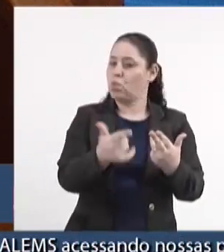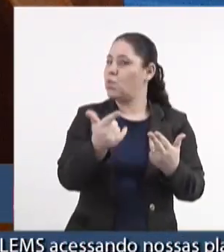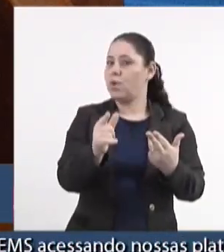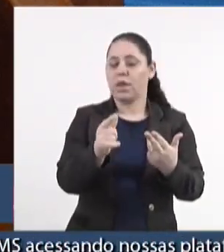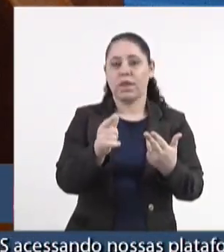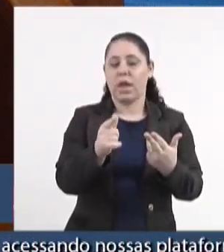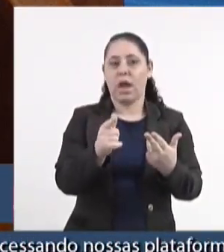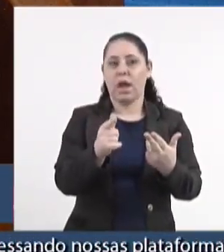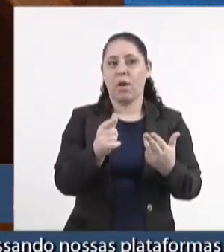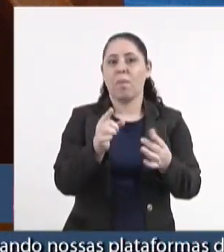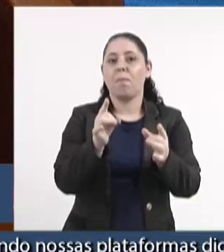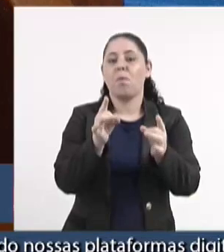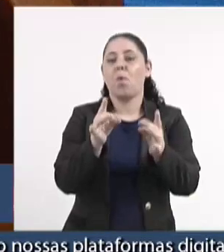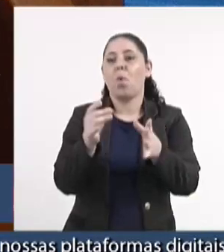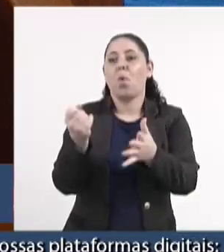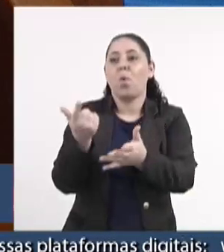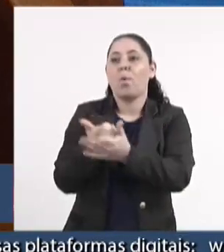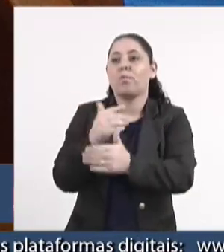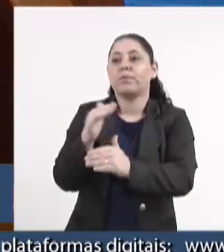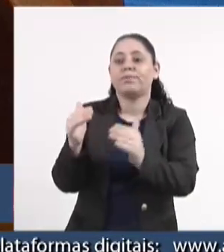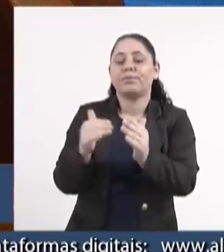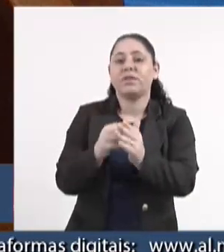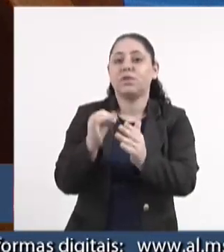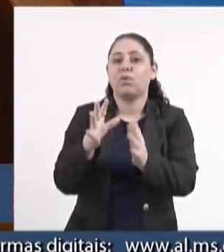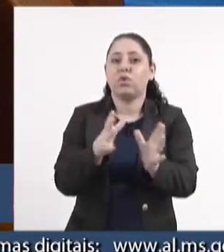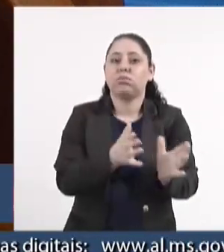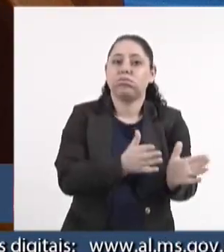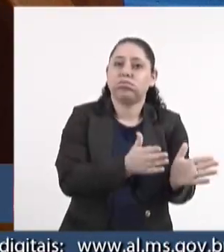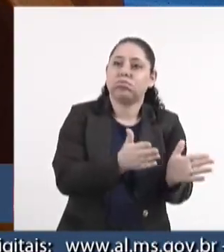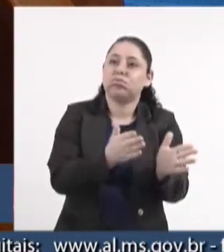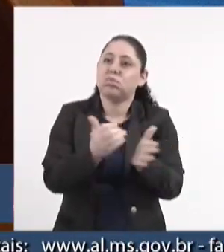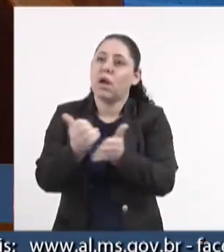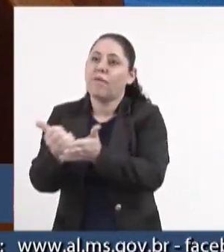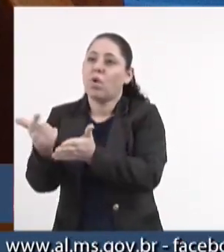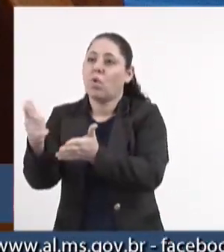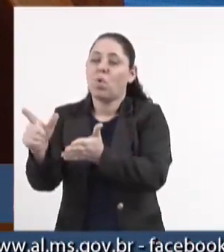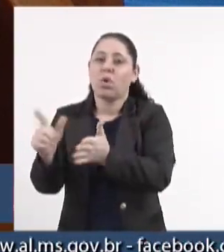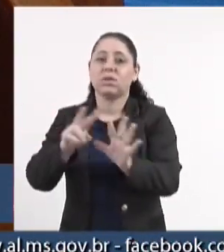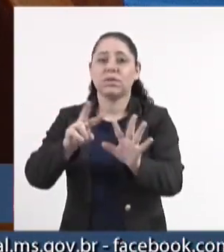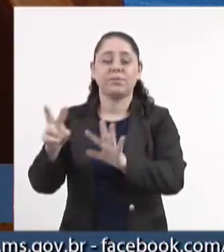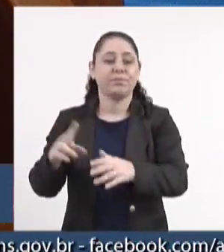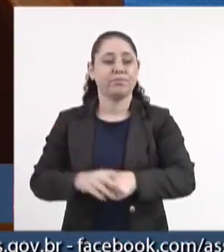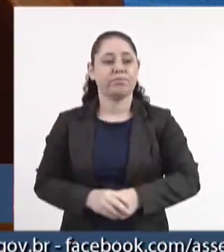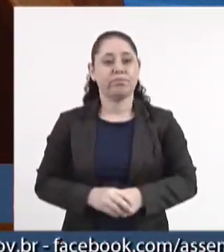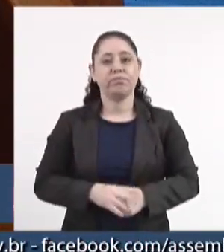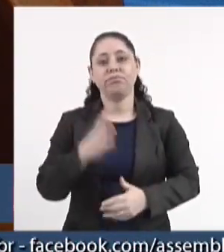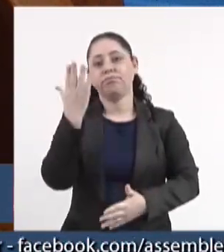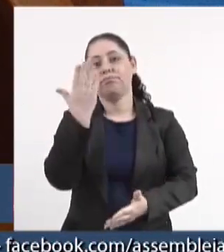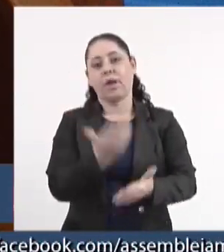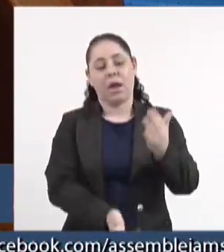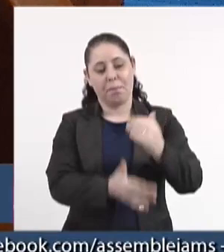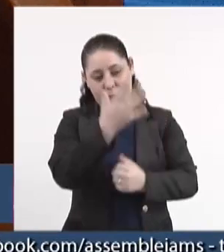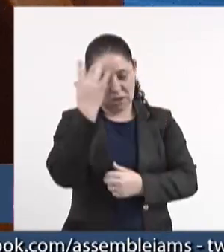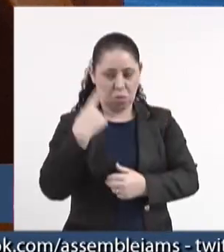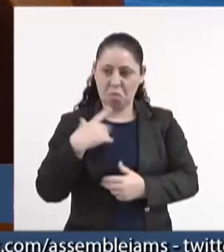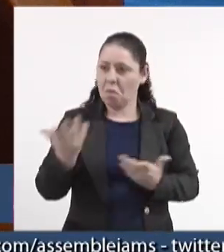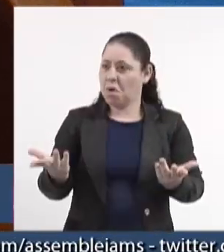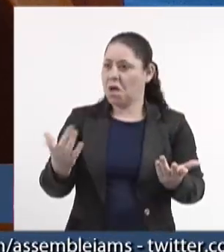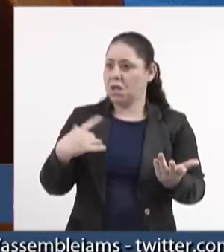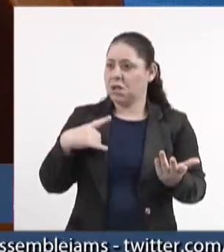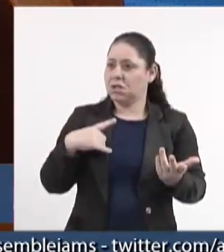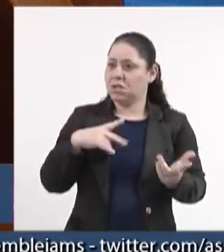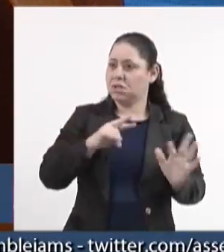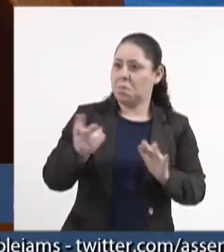como ser absorvido. E se você não leva esse produto na outra semana, você perde o freguês.